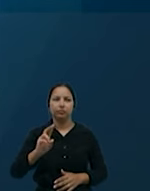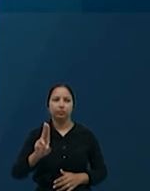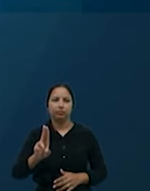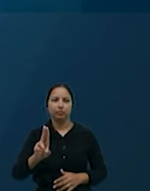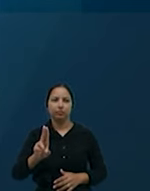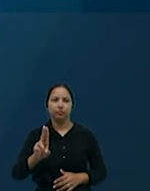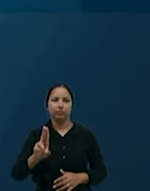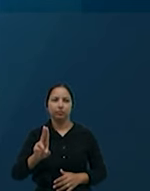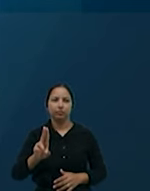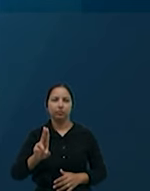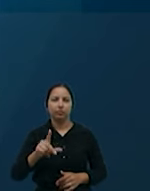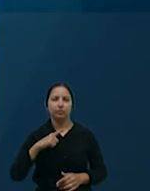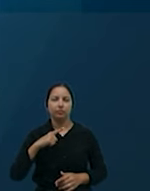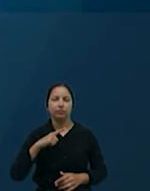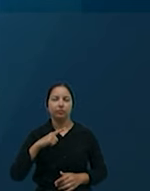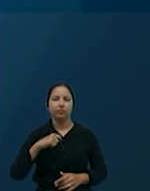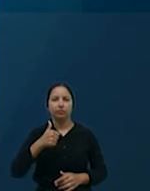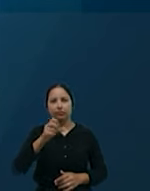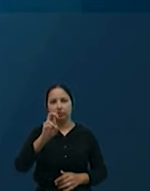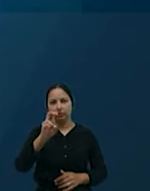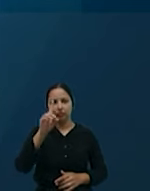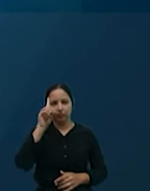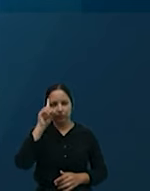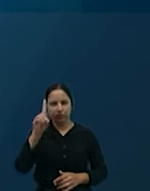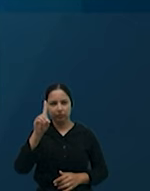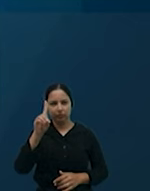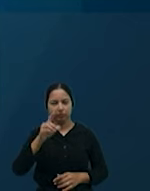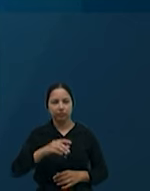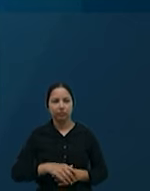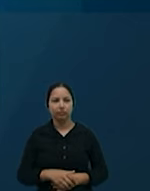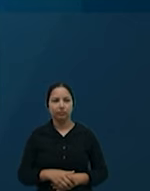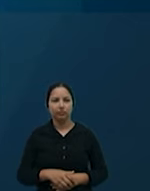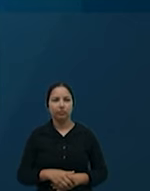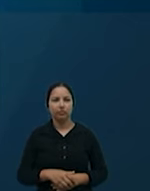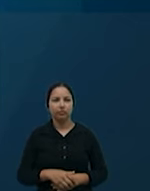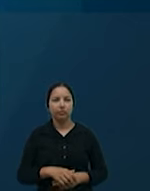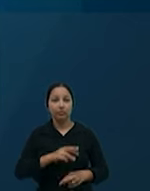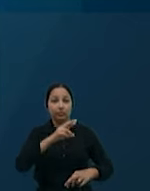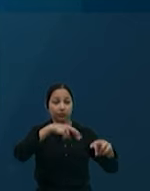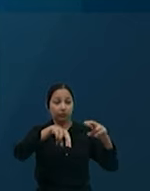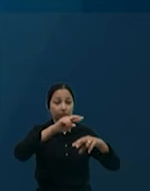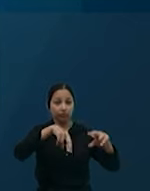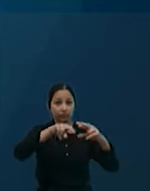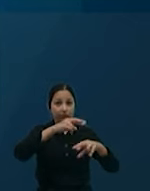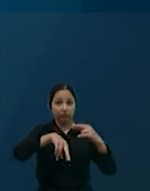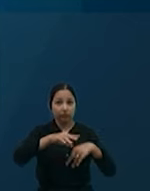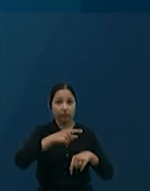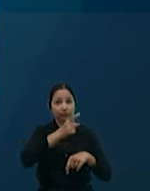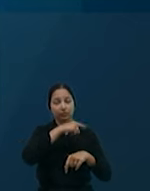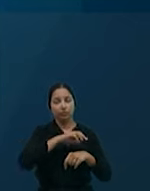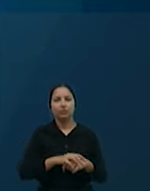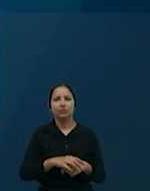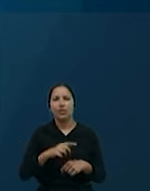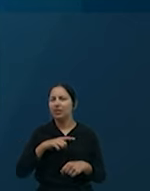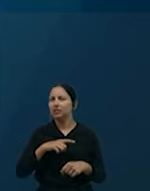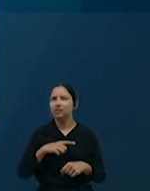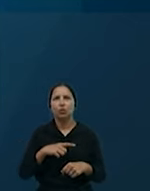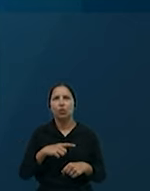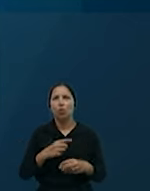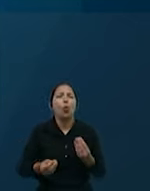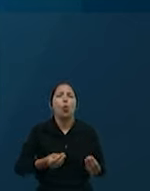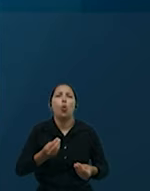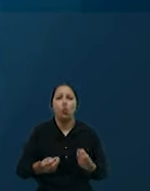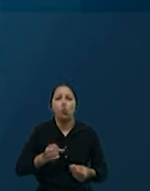dias, auditoria externa. É um absurdo o que o INSS vem fazendo. Não emite carta de